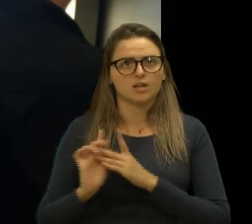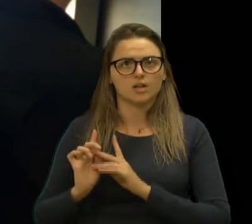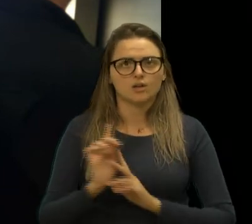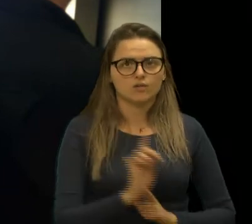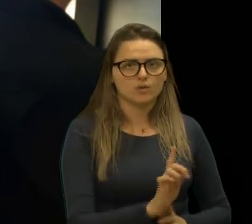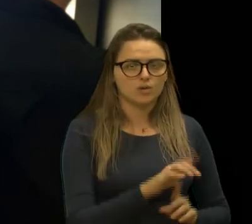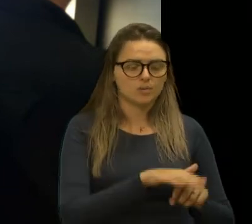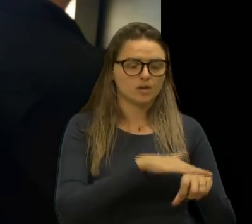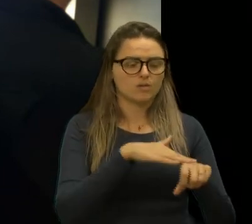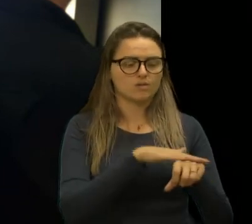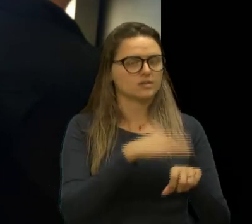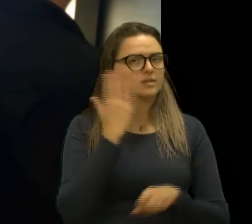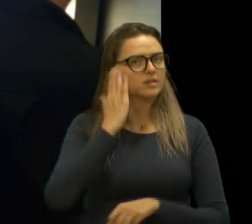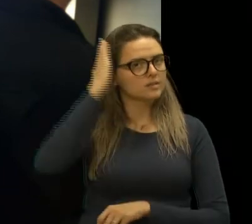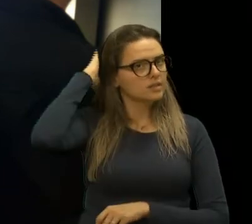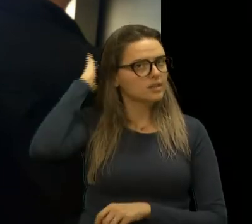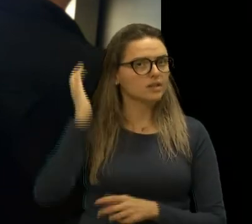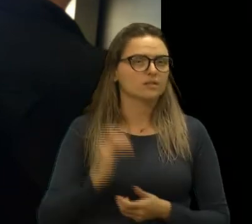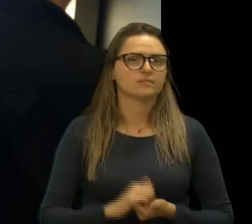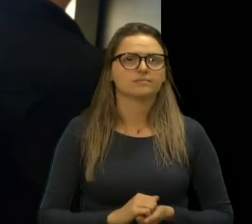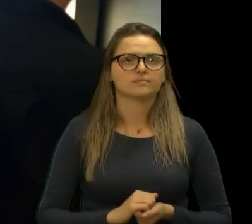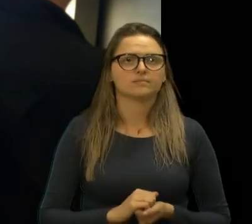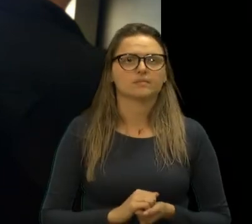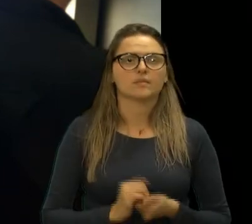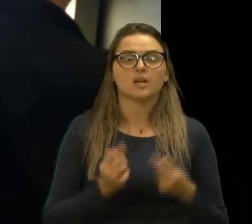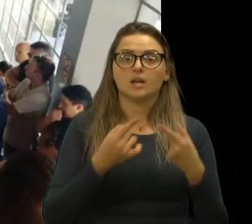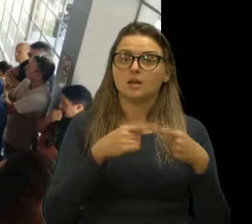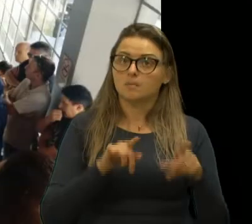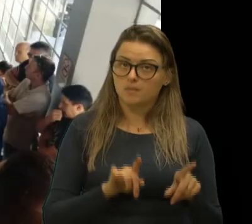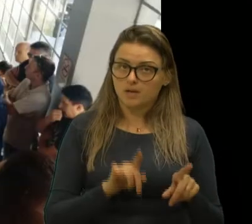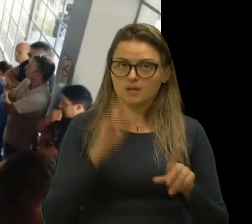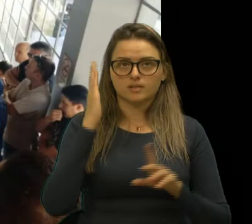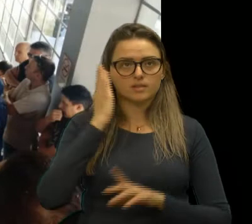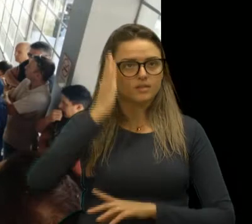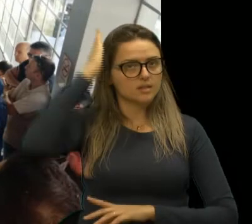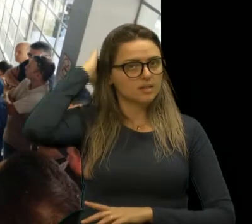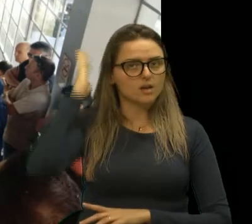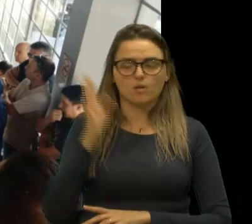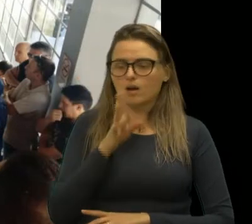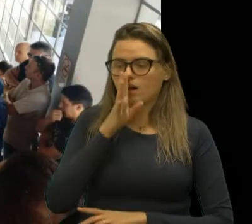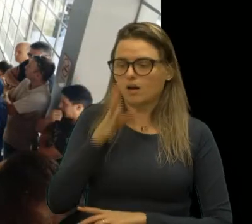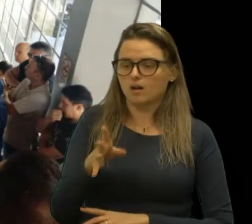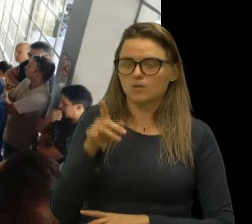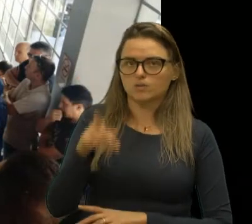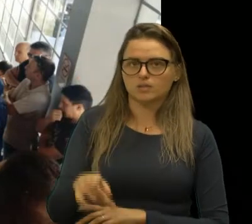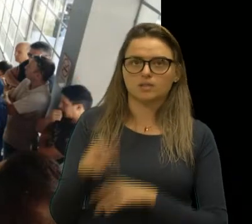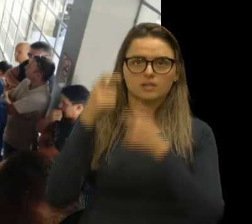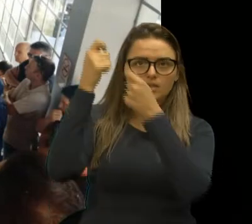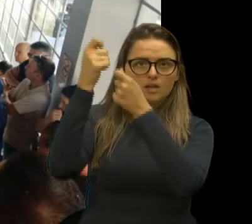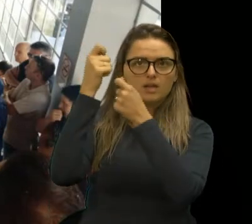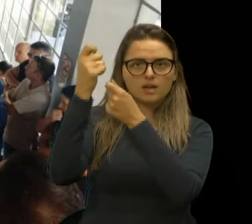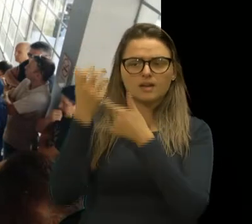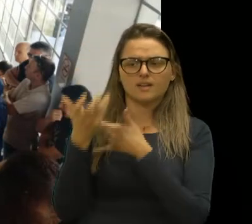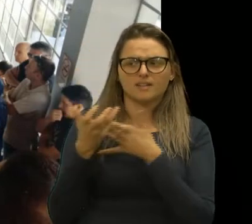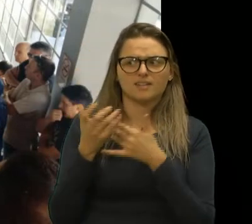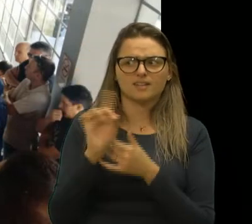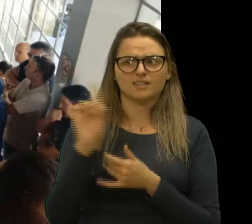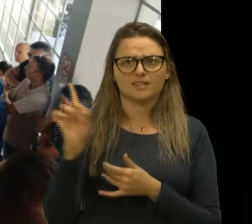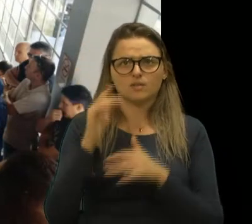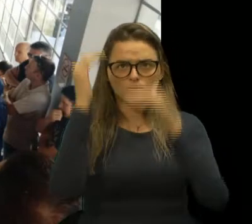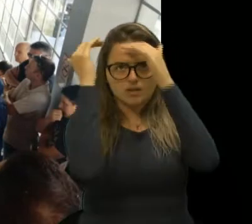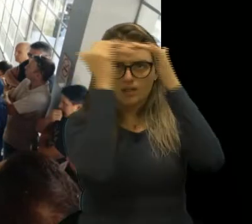prefeito agora o prefeito acusa que é uma manifestação a frondosa e ostensiva